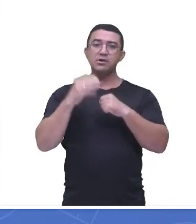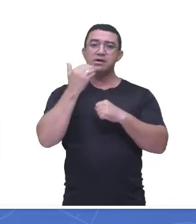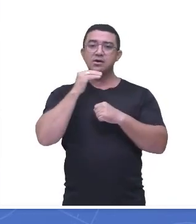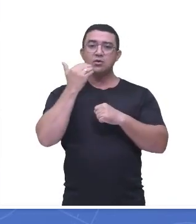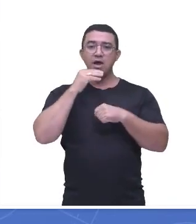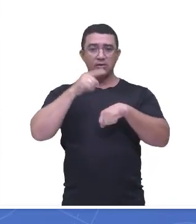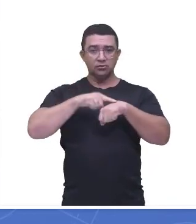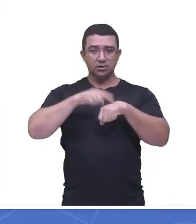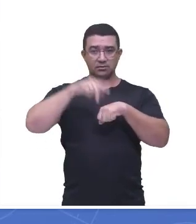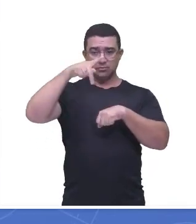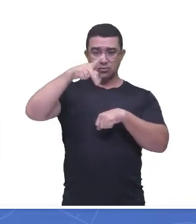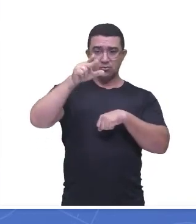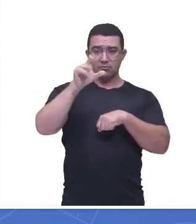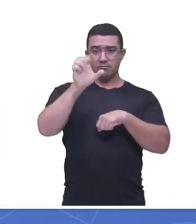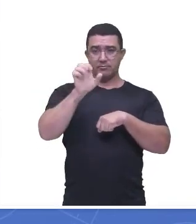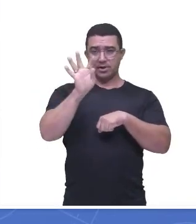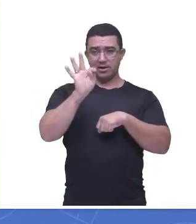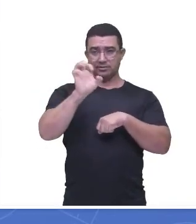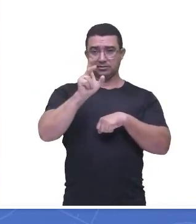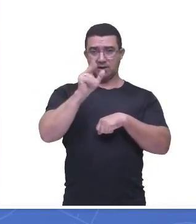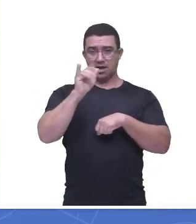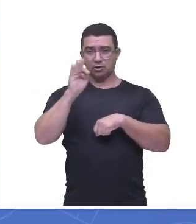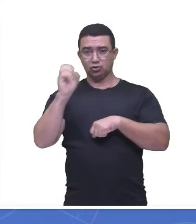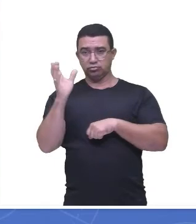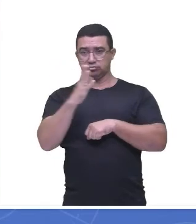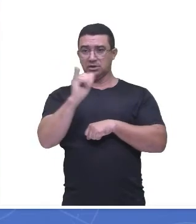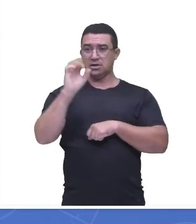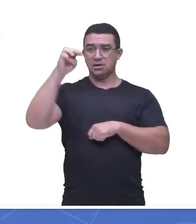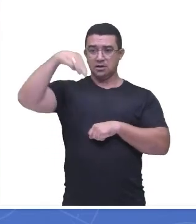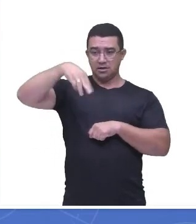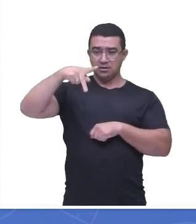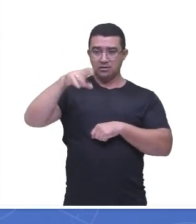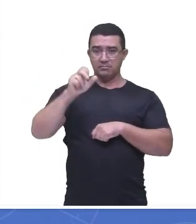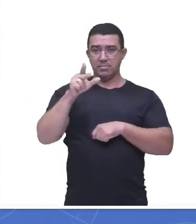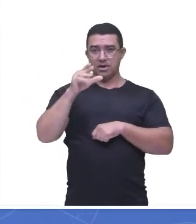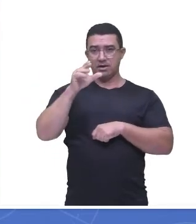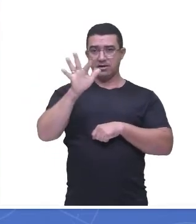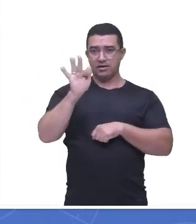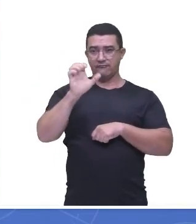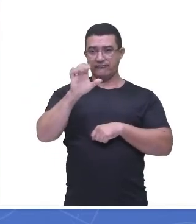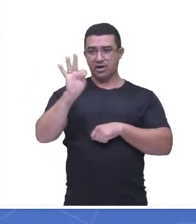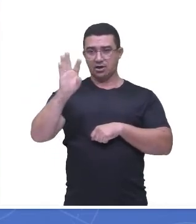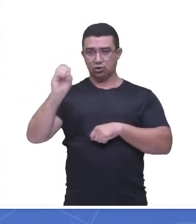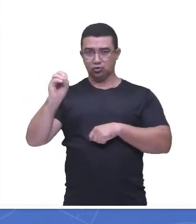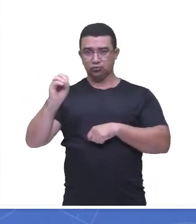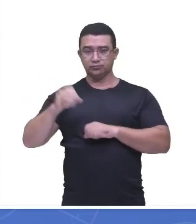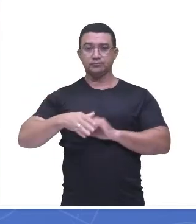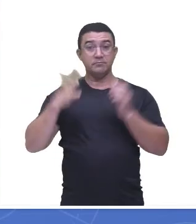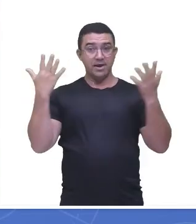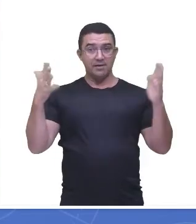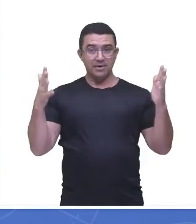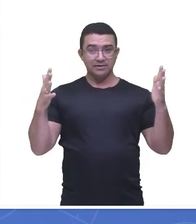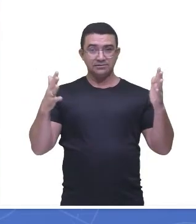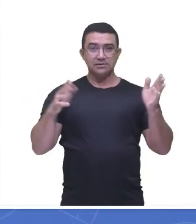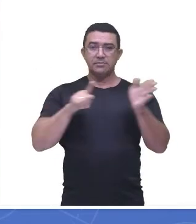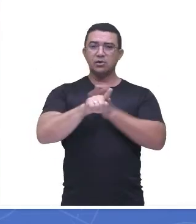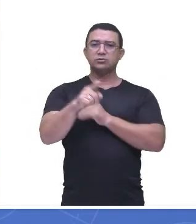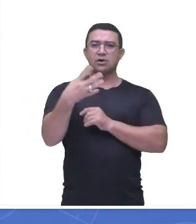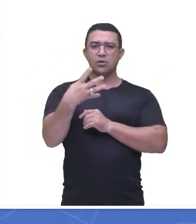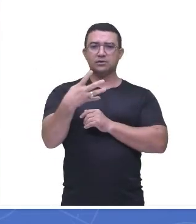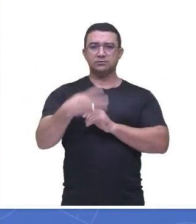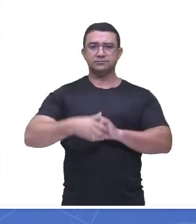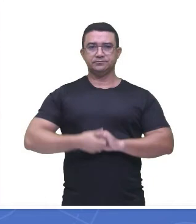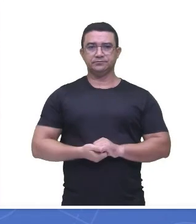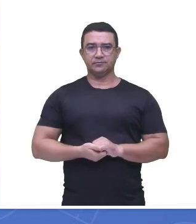da indicativo e quase 100% acertaram. Parabéns! Vamos à quarta questão, então.